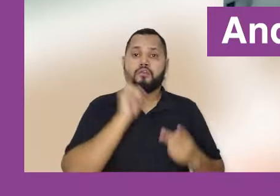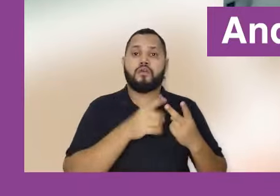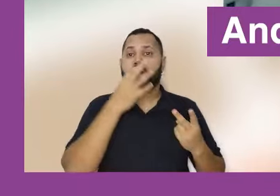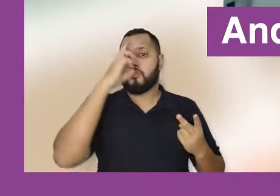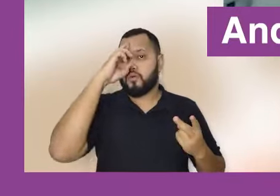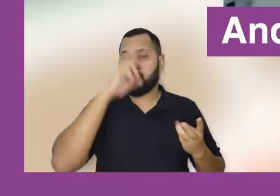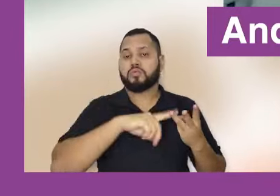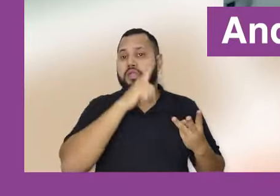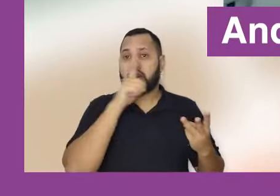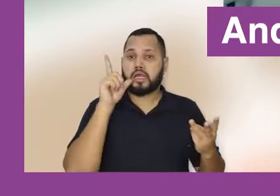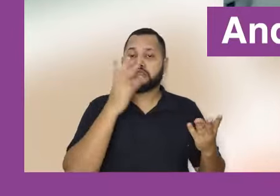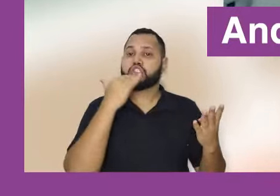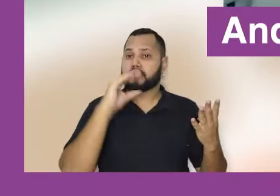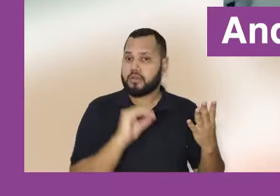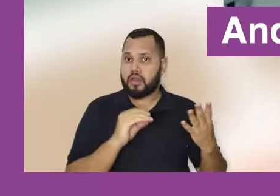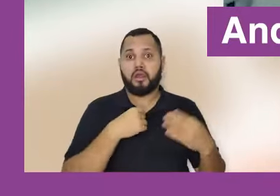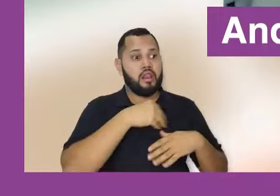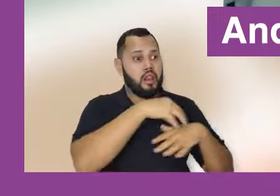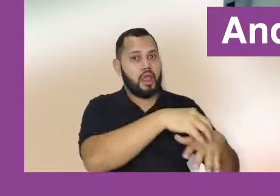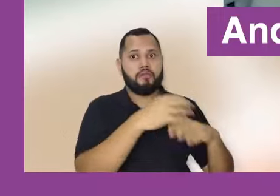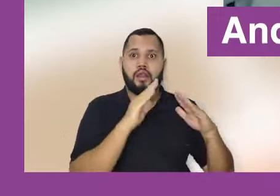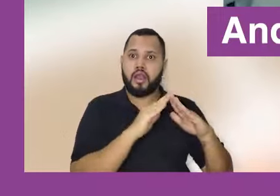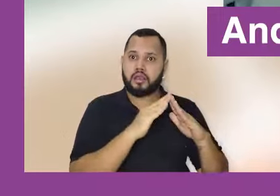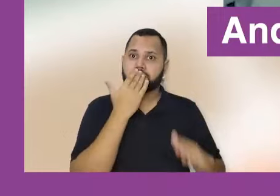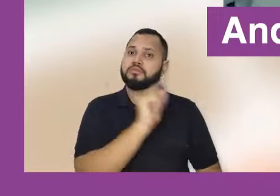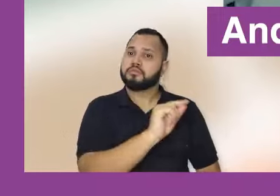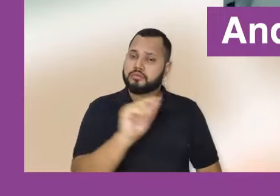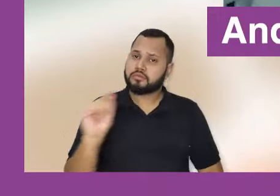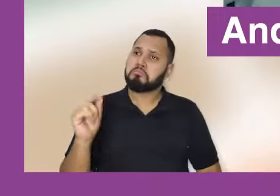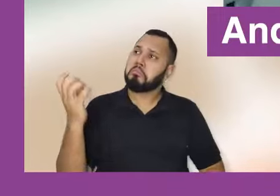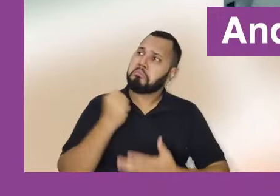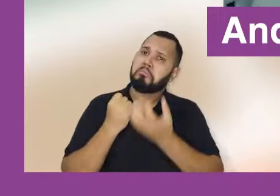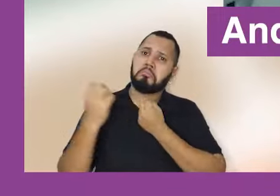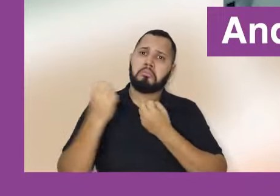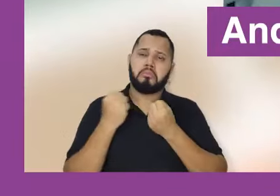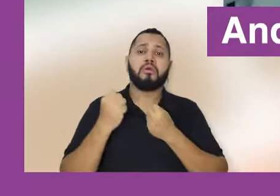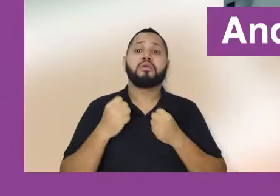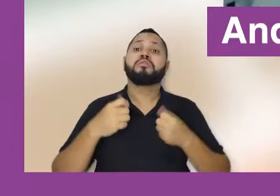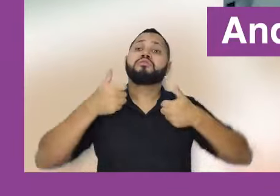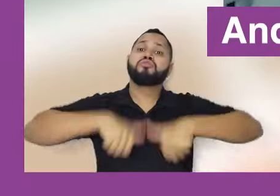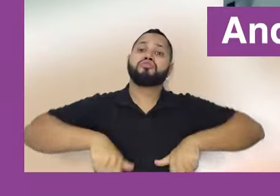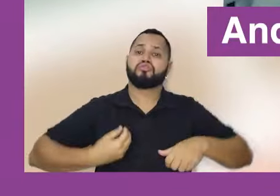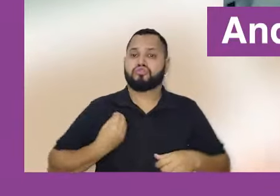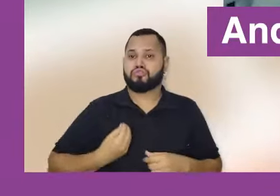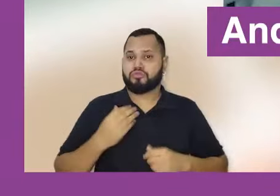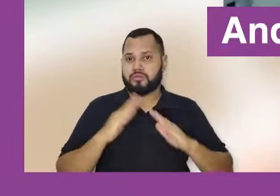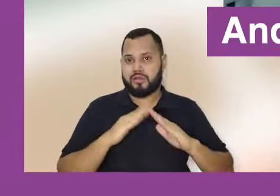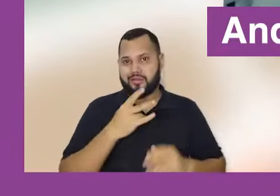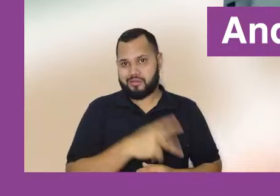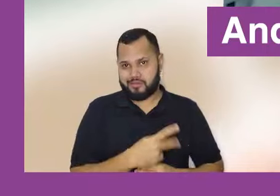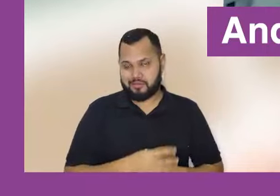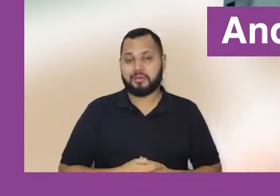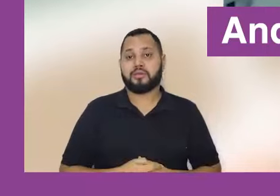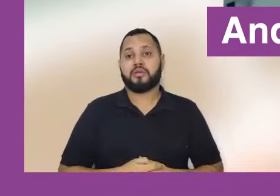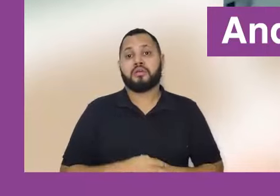o almoço ou lanche o jantar né para cada uma das crianças que receberia isso estando no nosso no nosso berçário